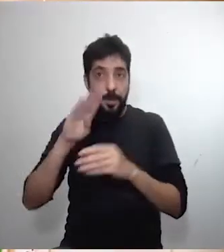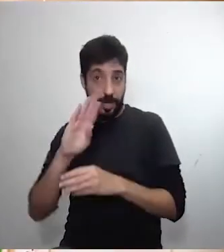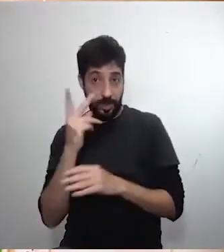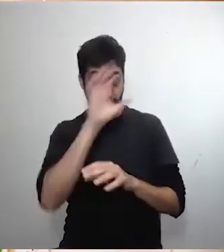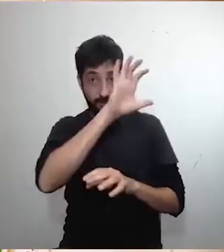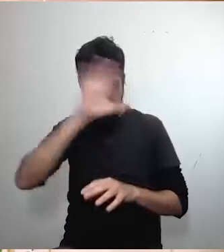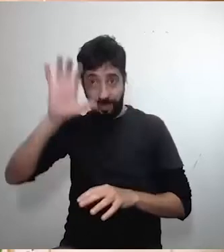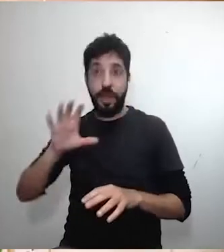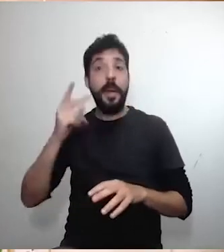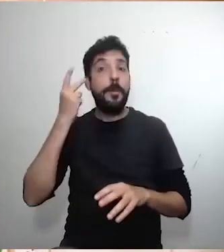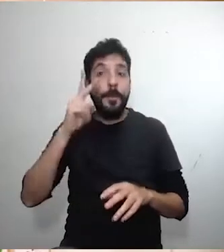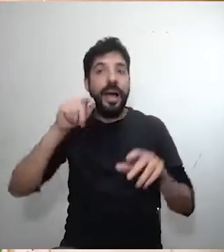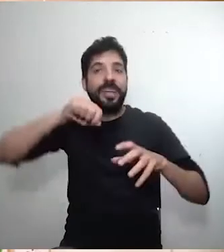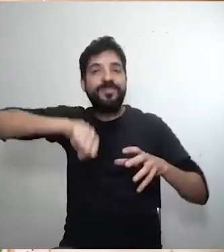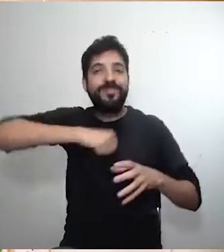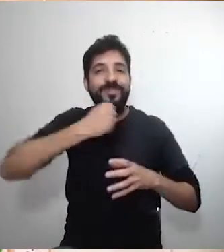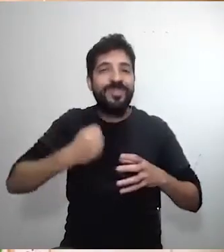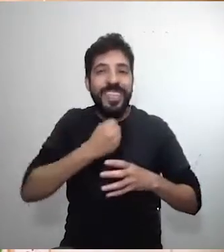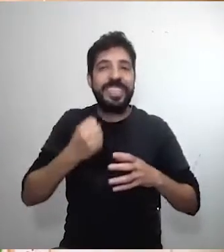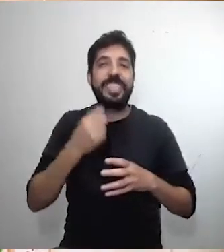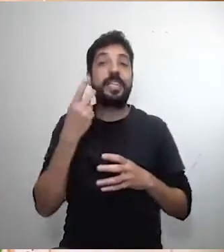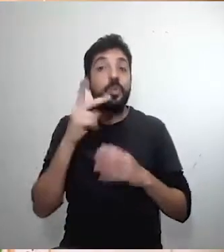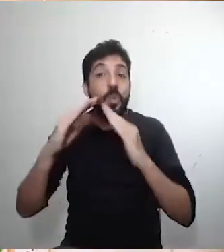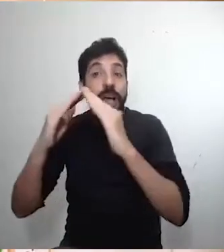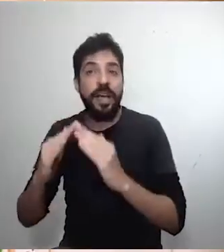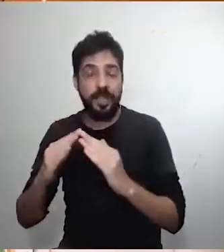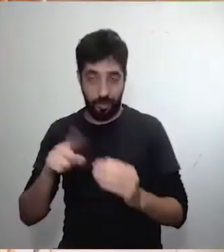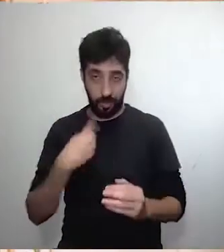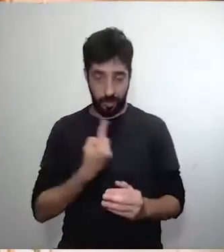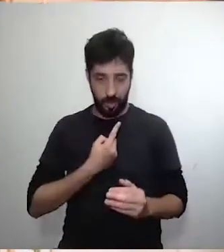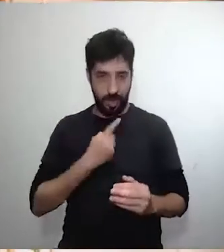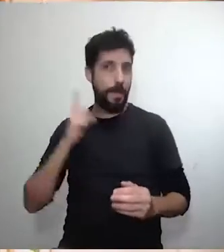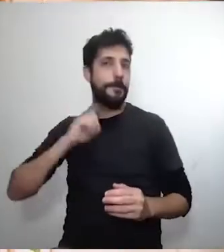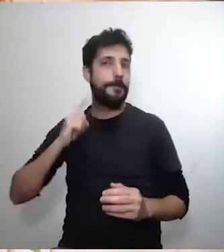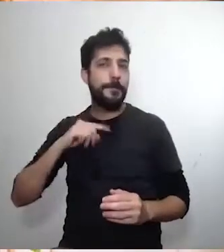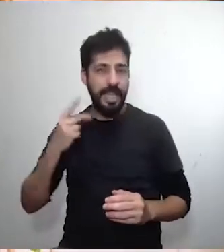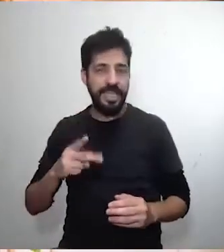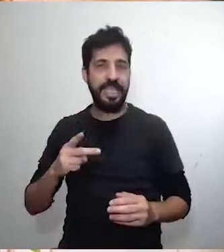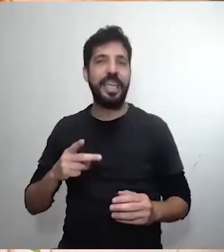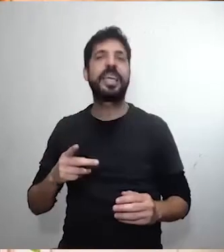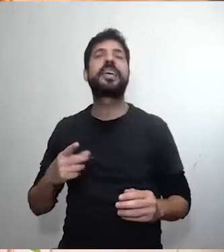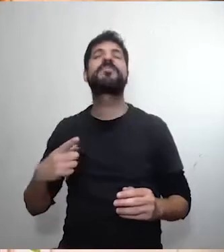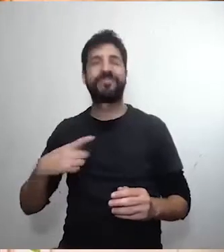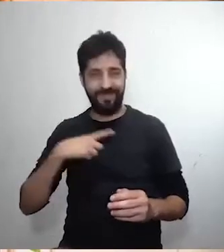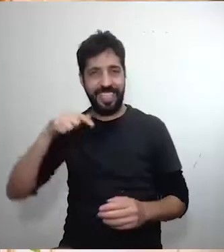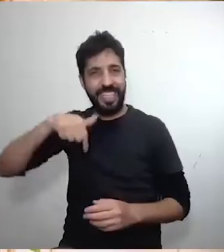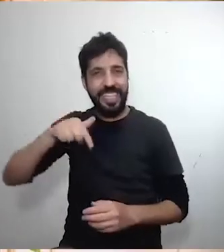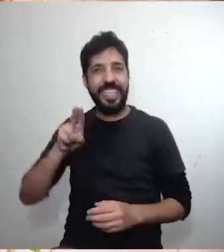casa. Nós, mineiros, não vivemos sem quitanda e sabemos fazer